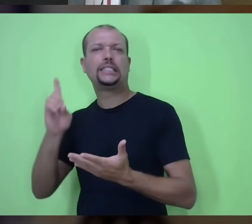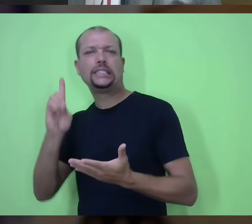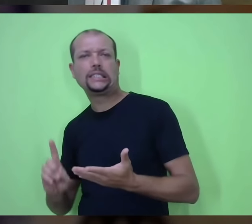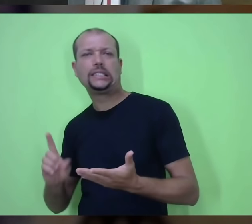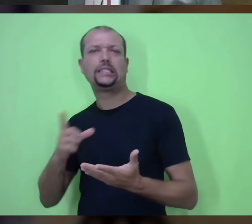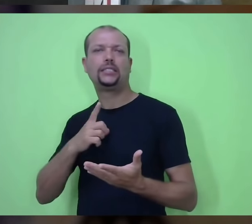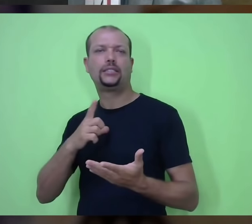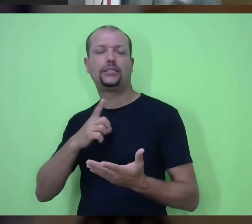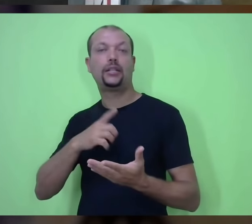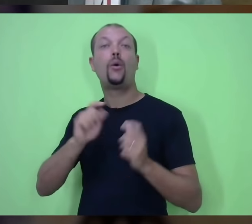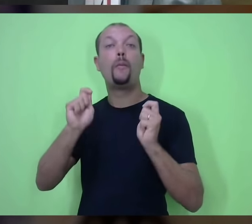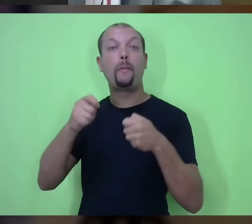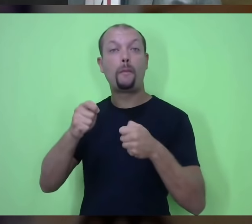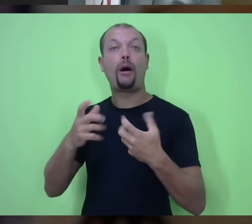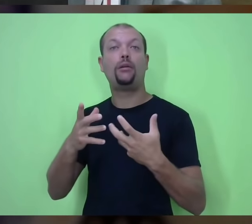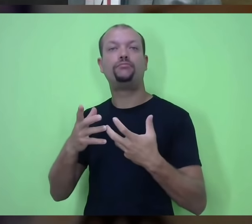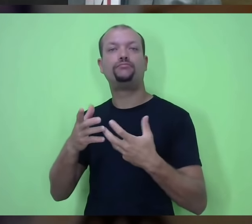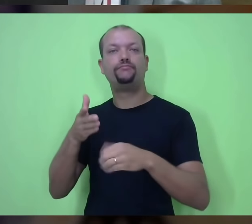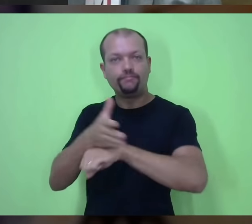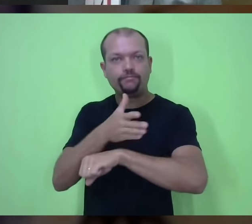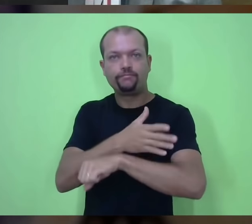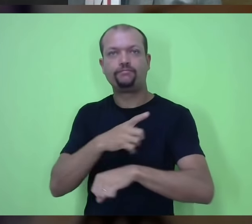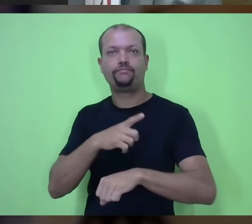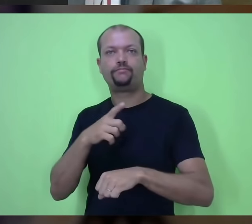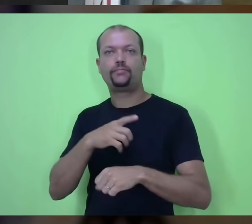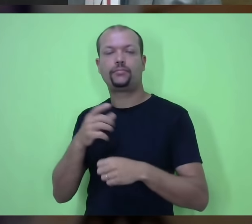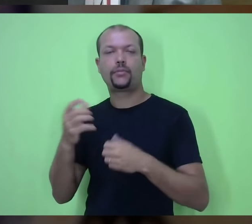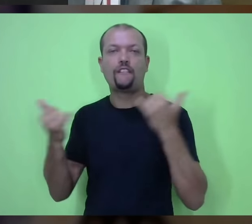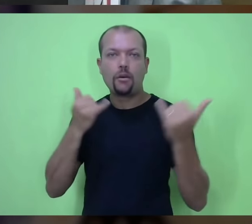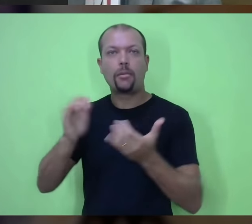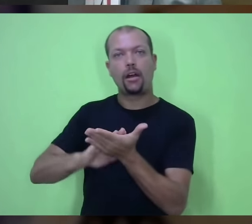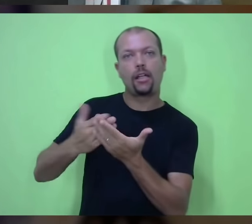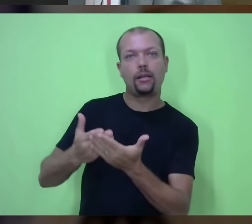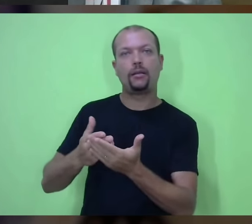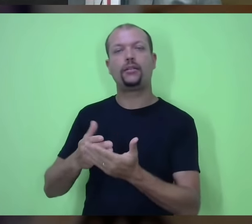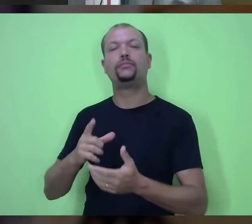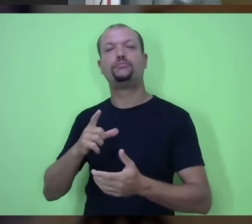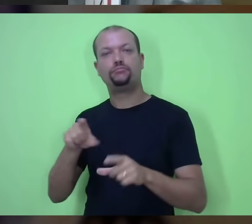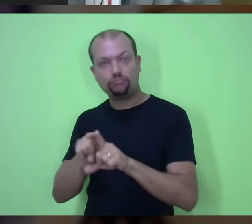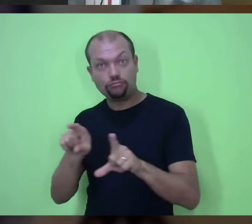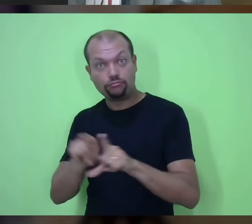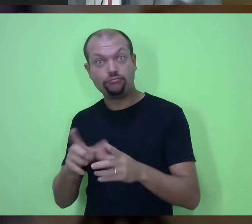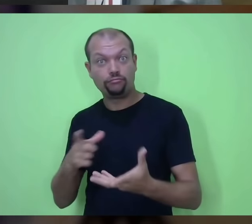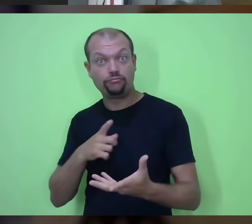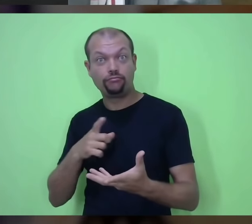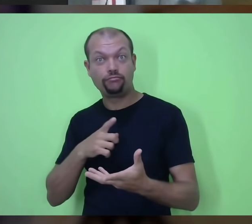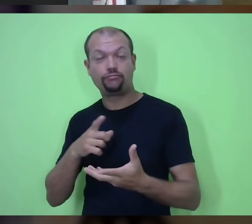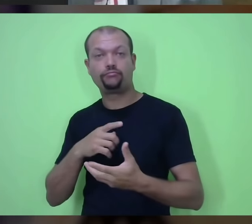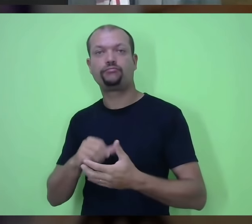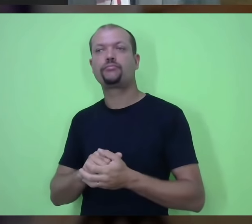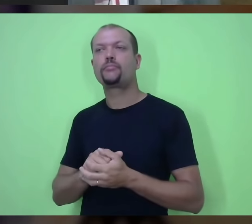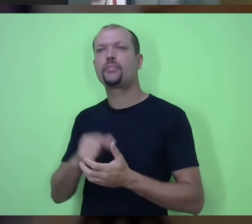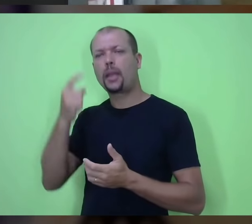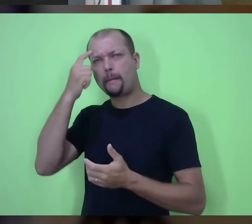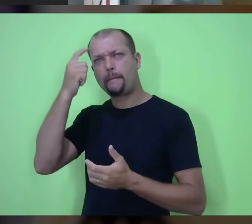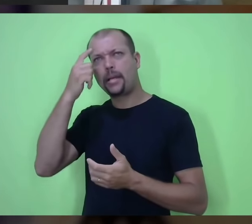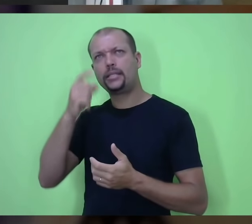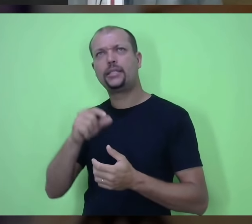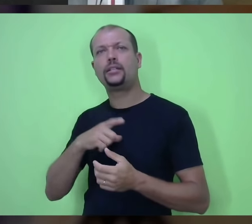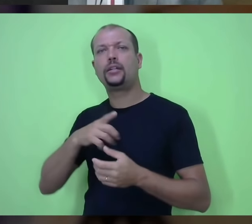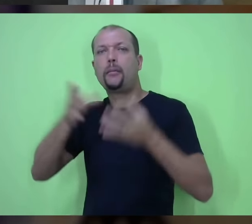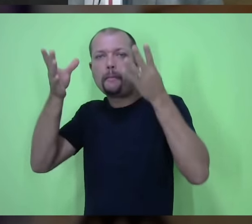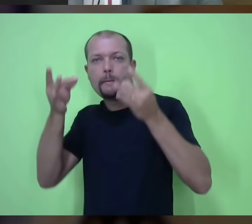à comunicação pudessem ter também acesso a esse material, né, à interpretação em Libras. Indo na direção que